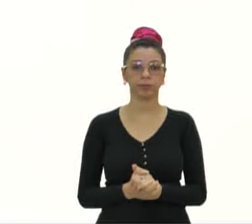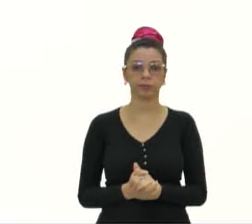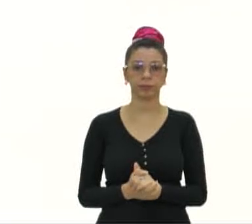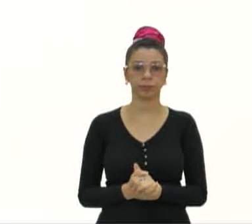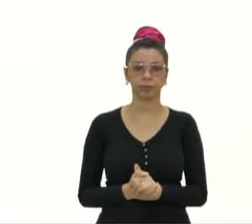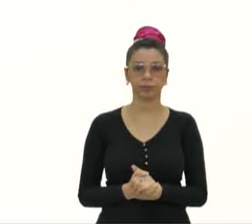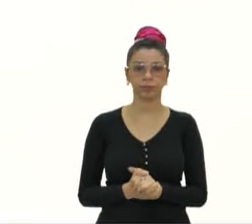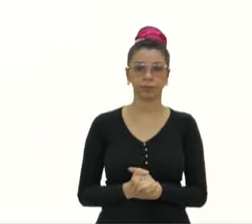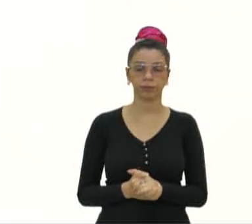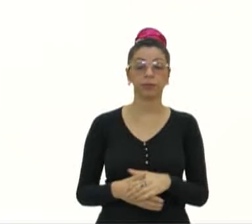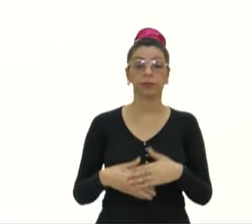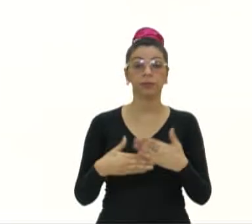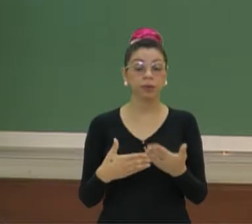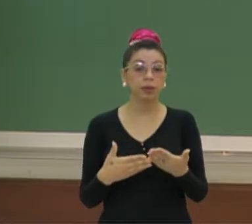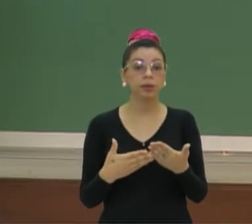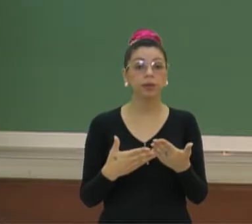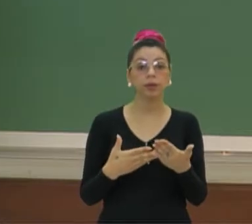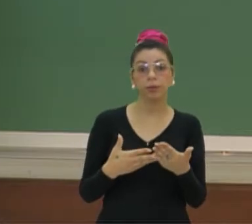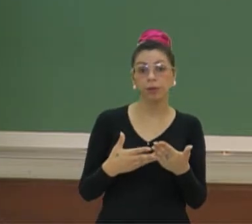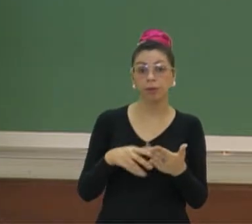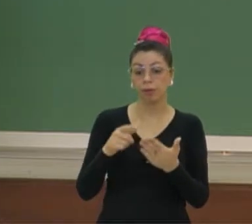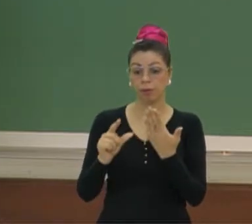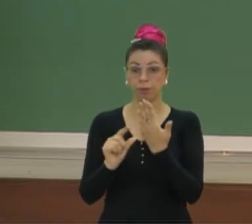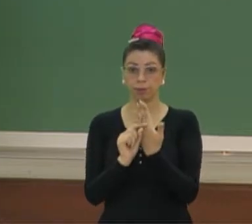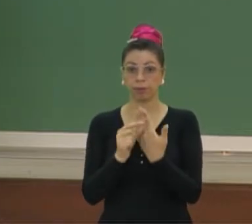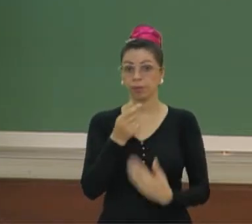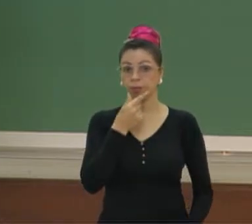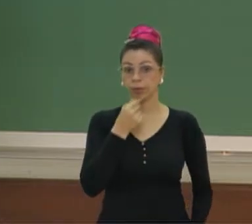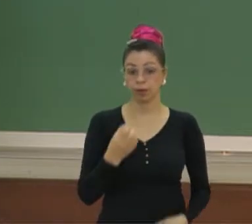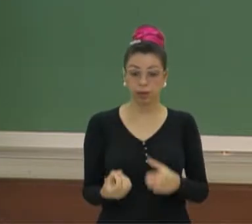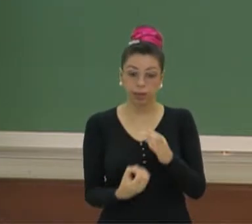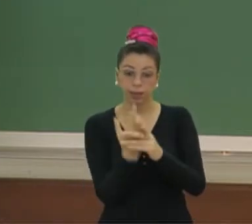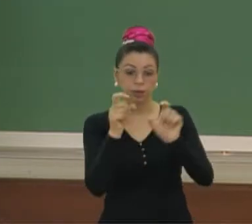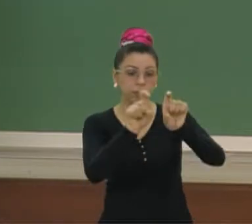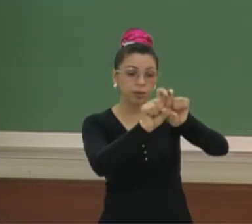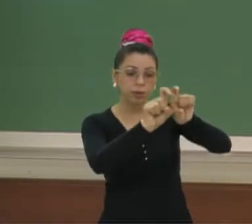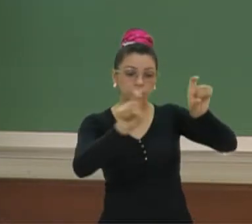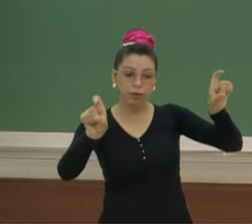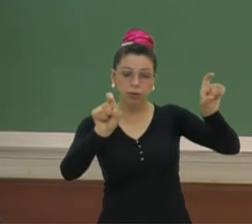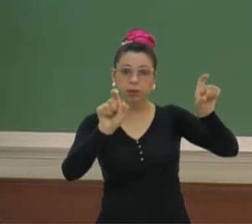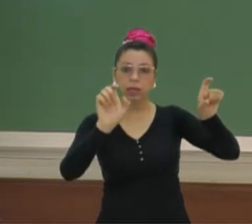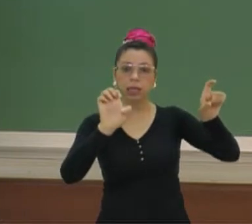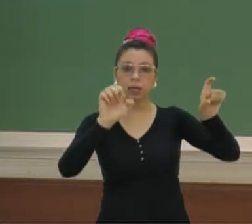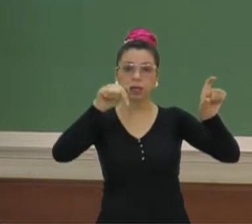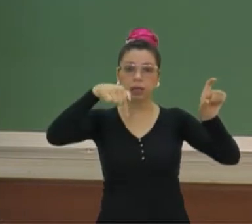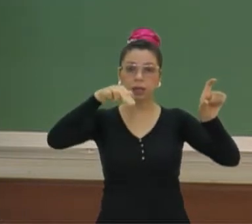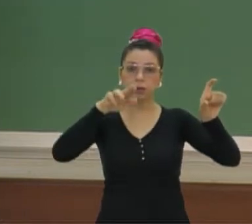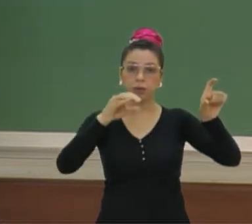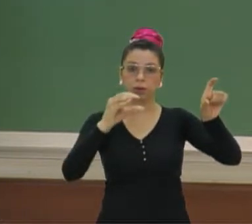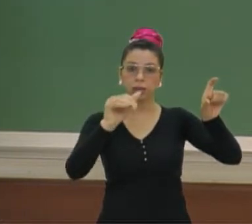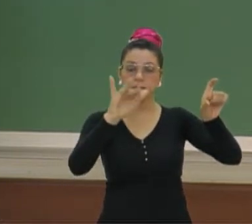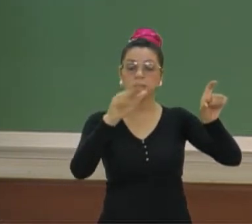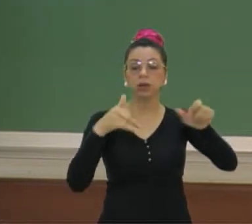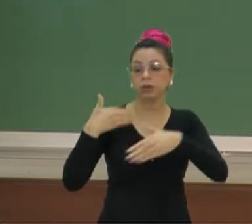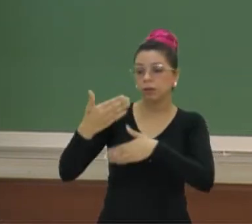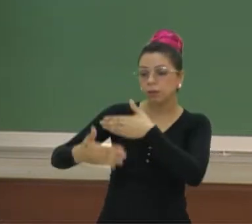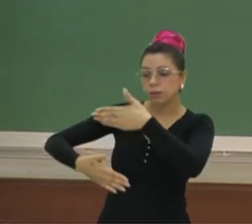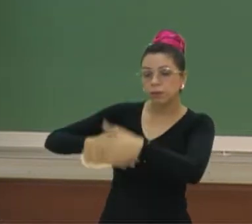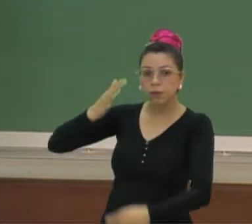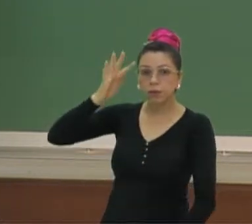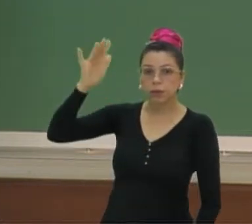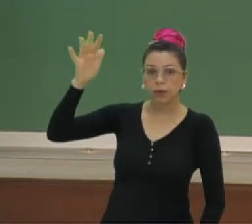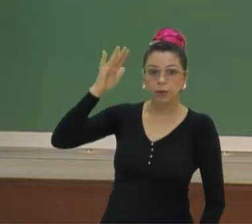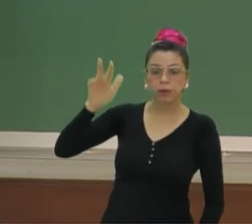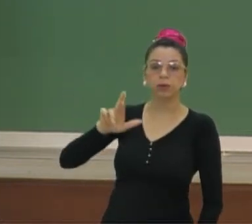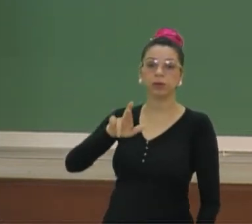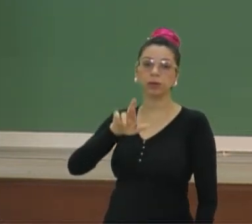theory. Quando ele criou a equação, ele estava desenvolvendo a teoria da relatividade. Então, observem